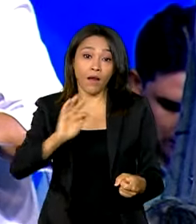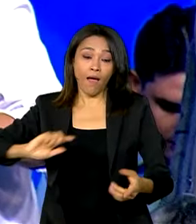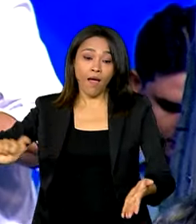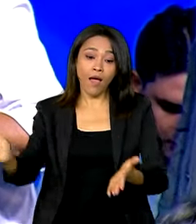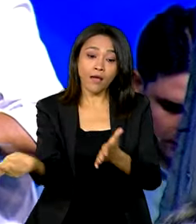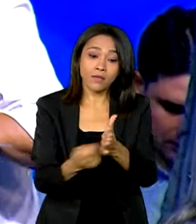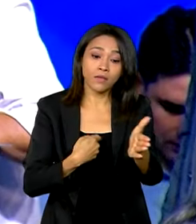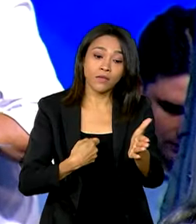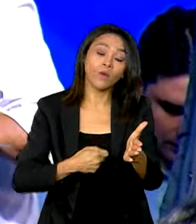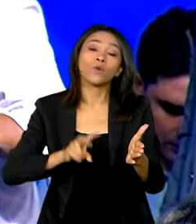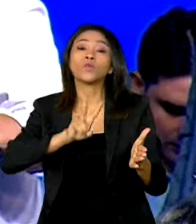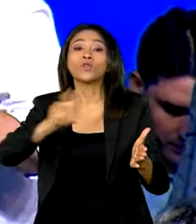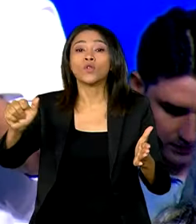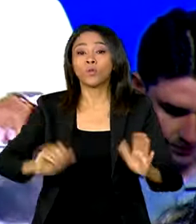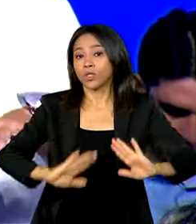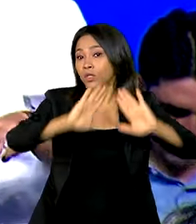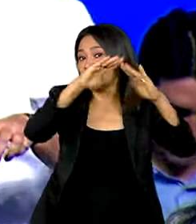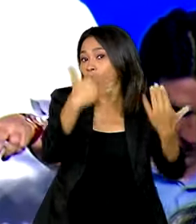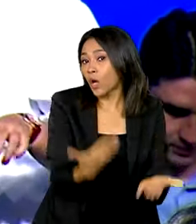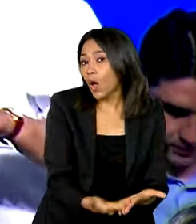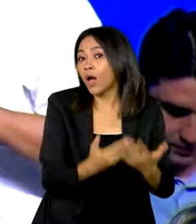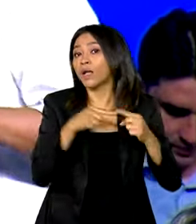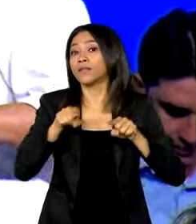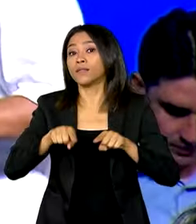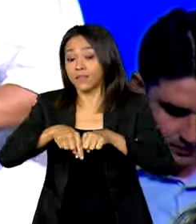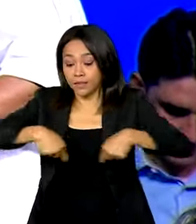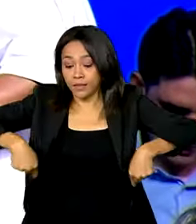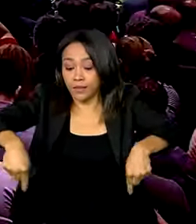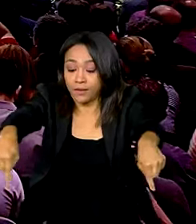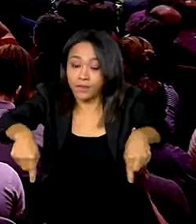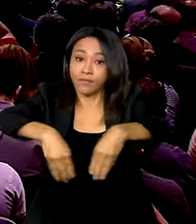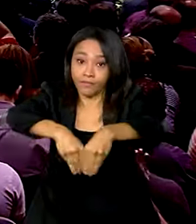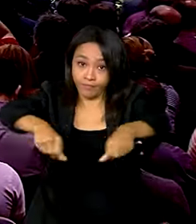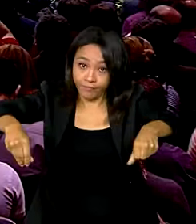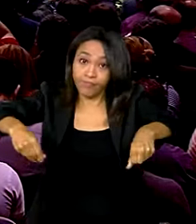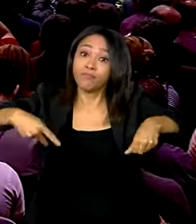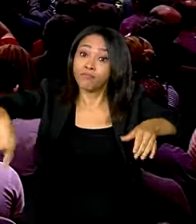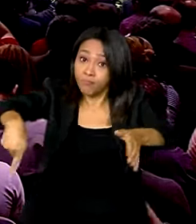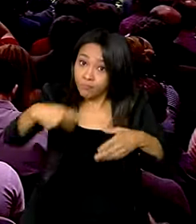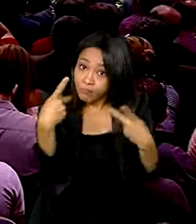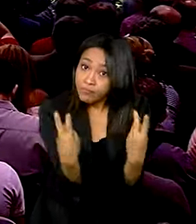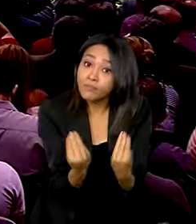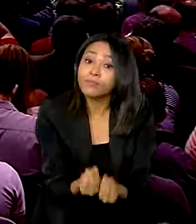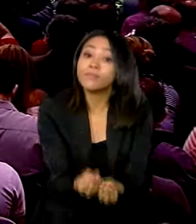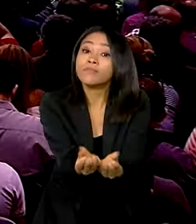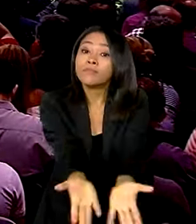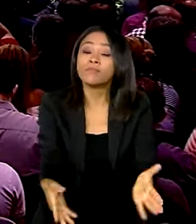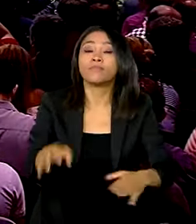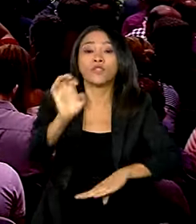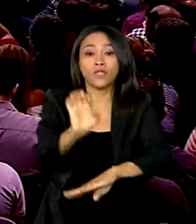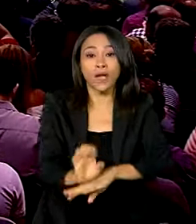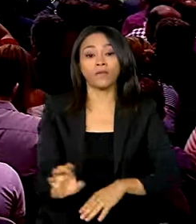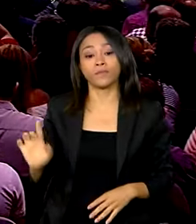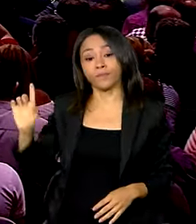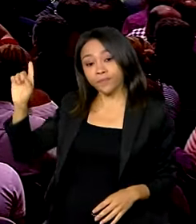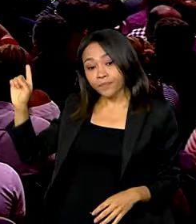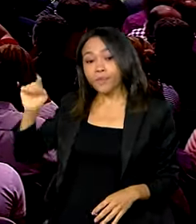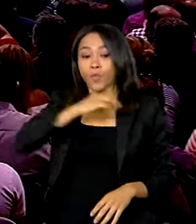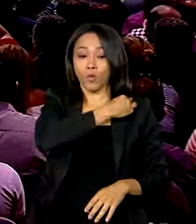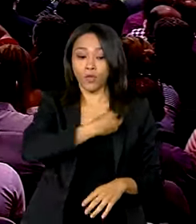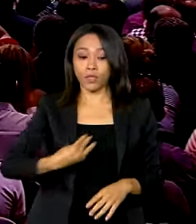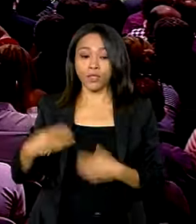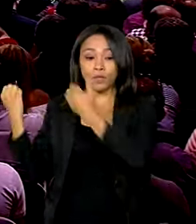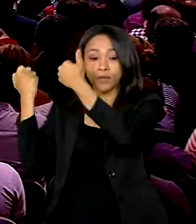de imóveis, escolas e terrenos para o Estado. O ministro da Educação também falou sobre